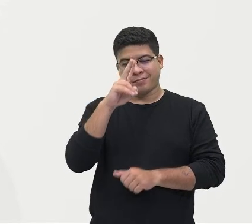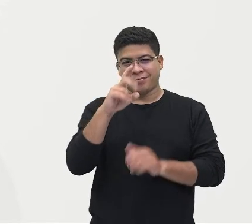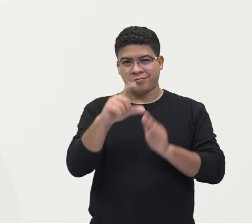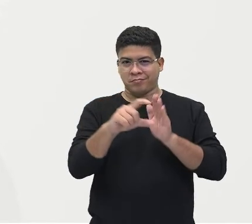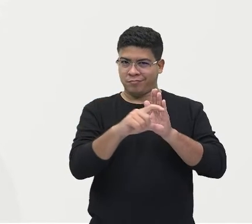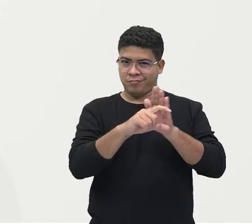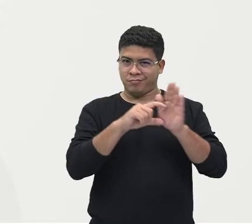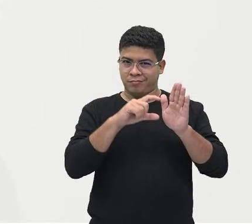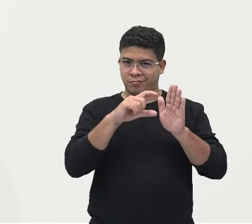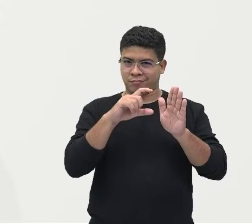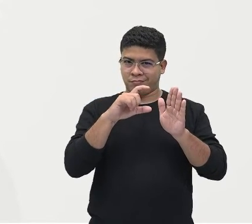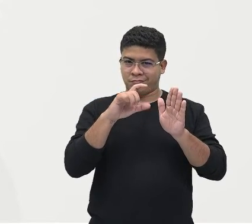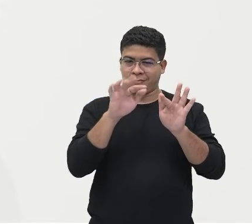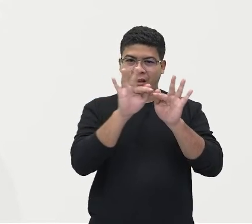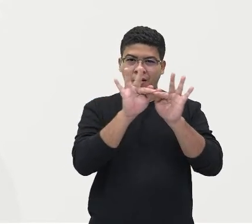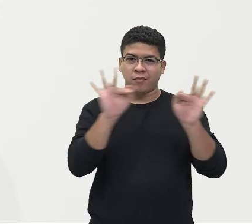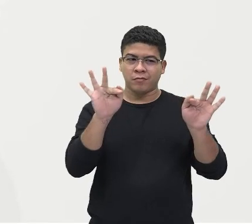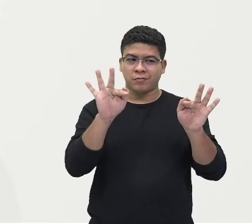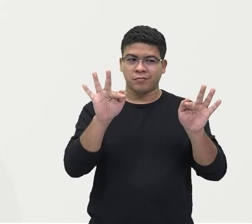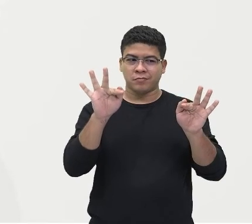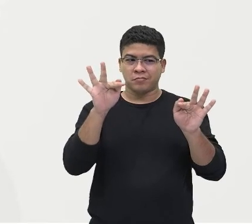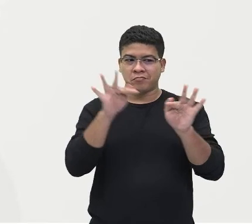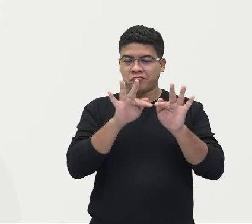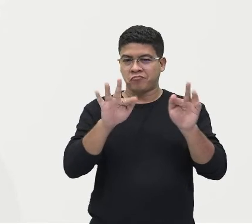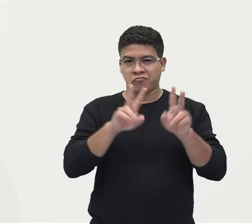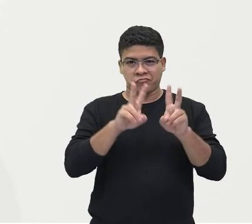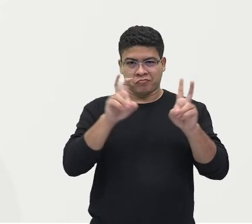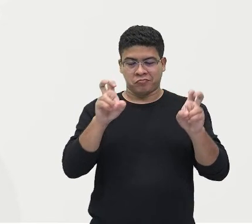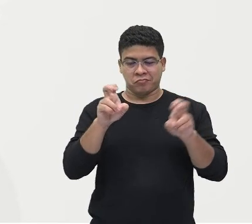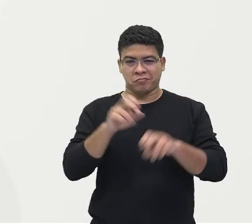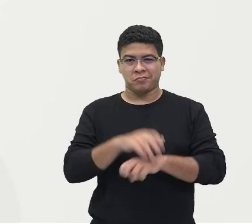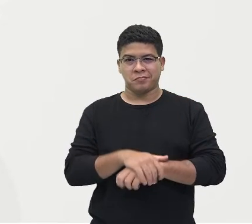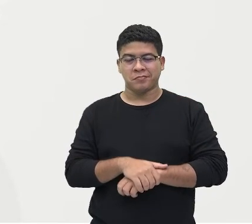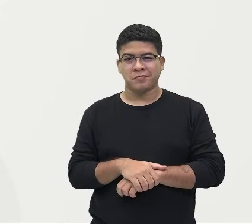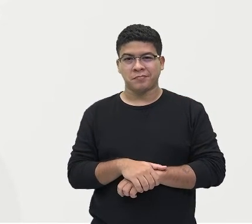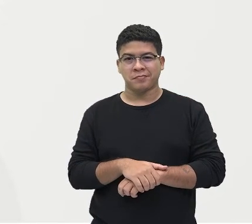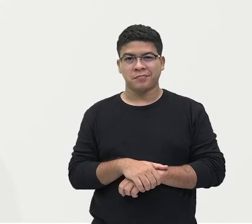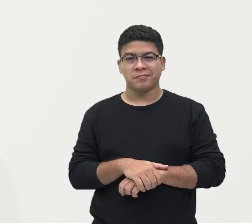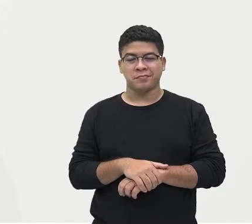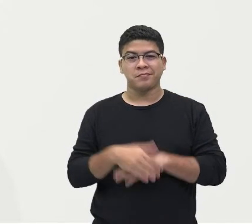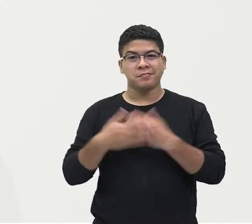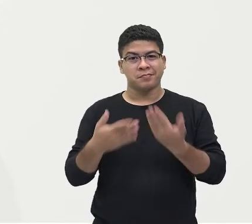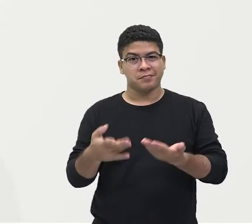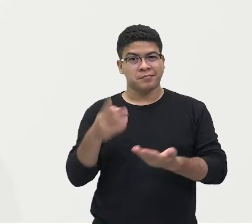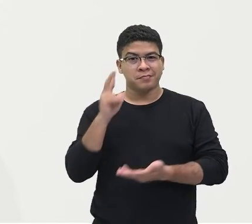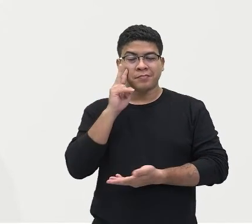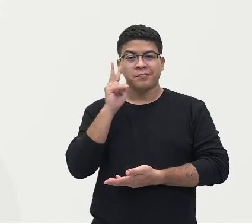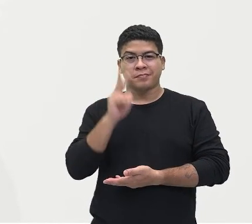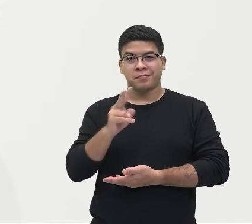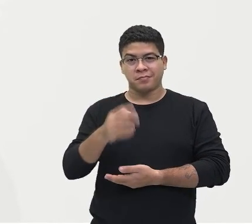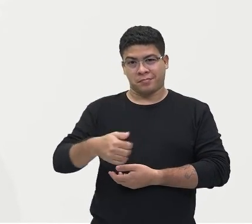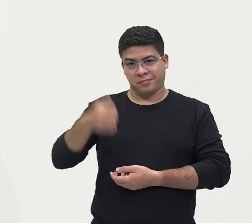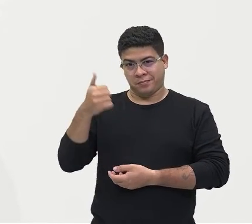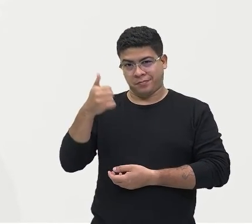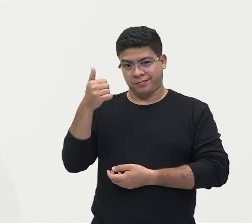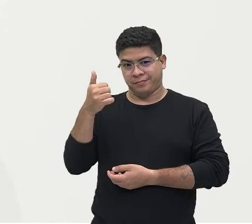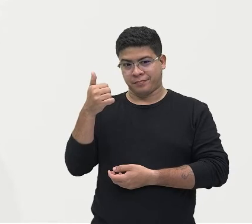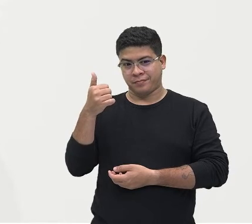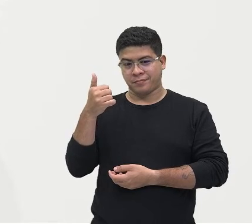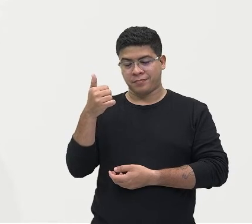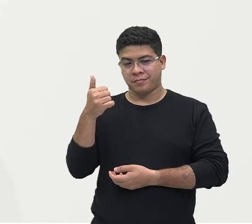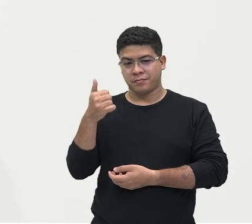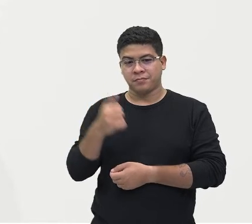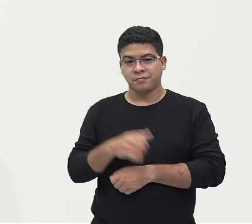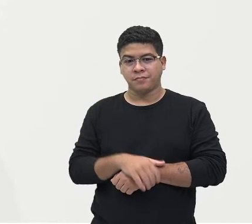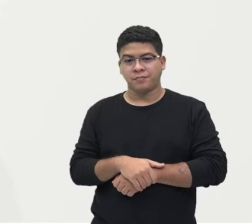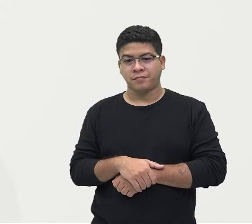Então, o tópico frasal é como se fosse a ideia central de um parágrafo. Então, aqui nesse primeiro, que é o